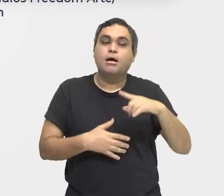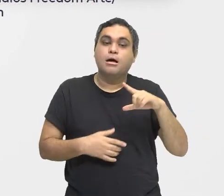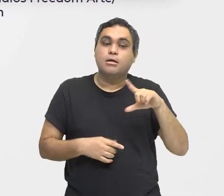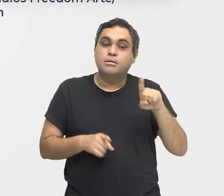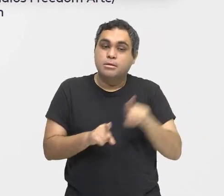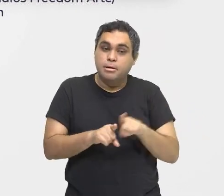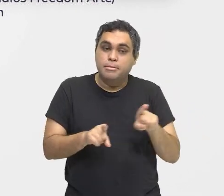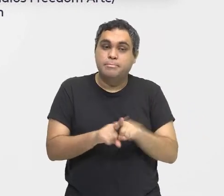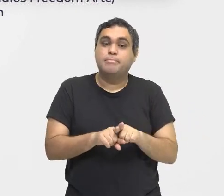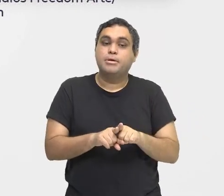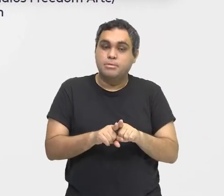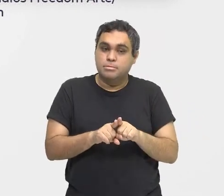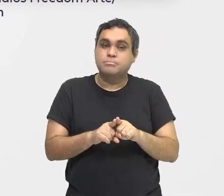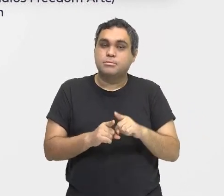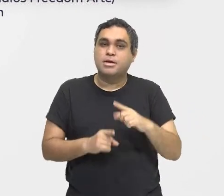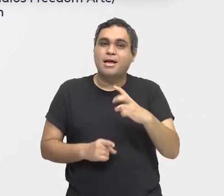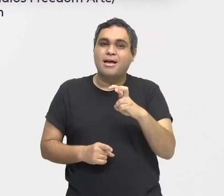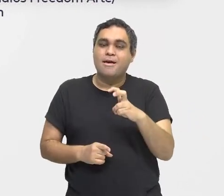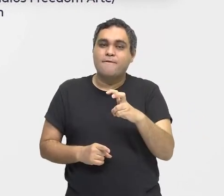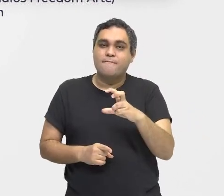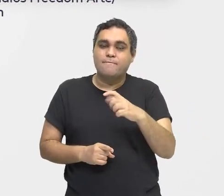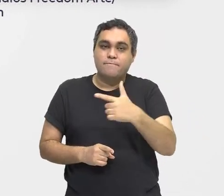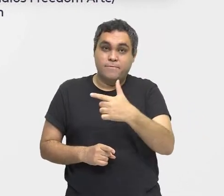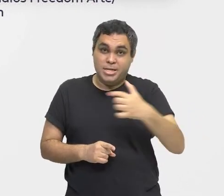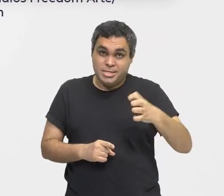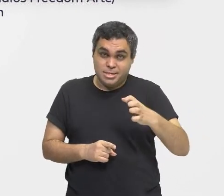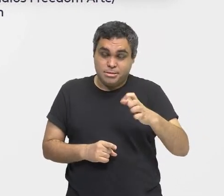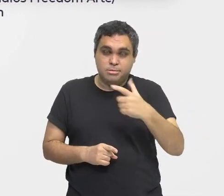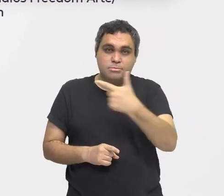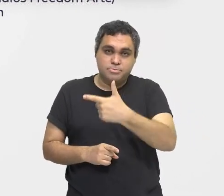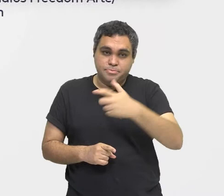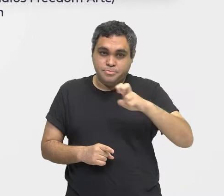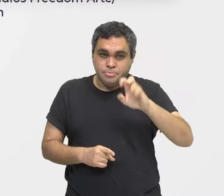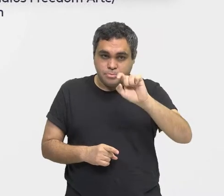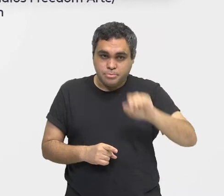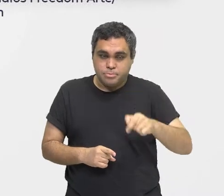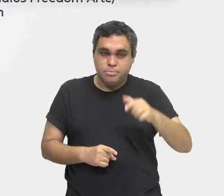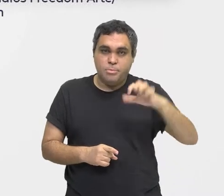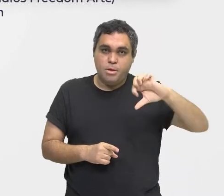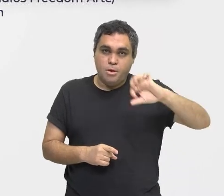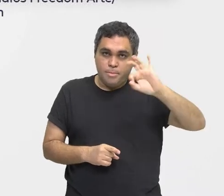25,9%. Também teremos aí com a União Europeia, com em torno de